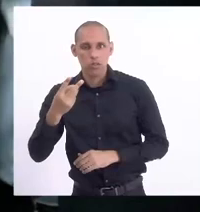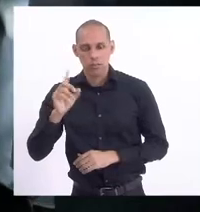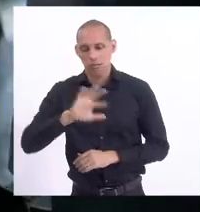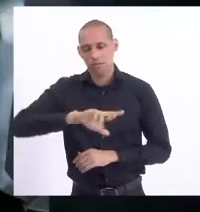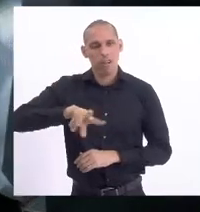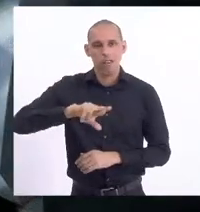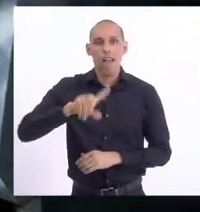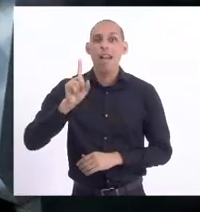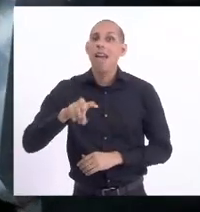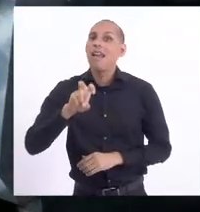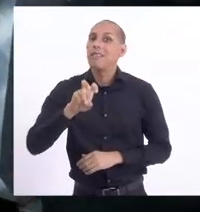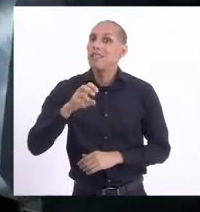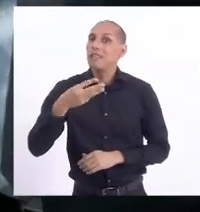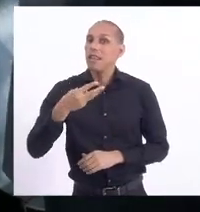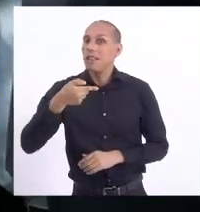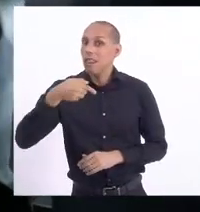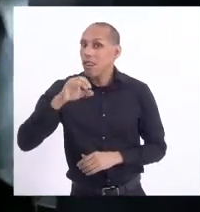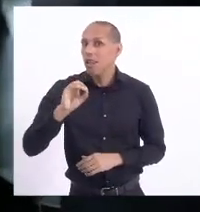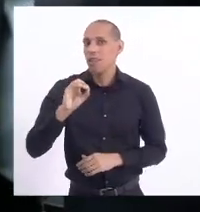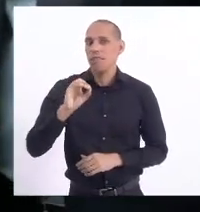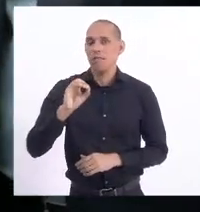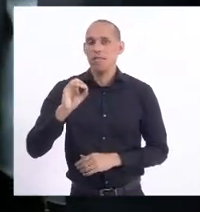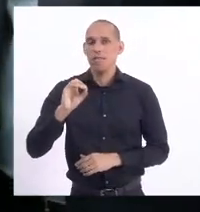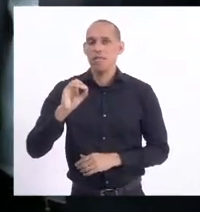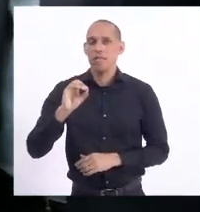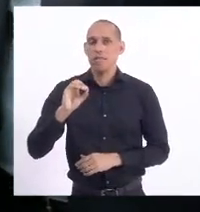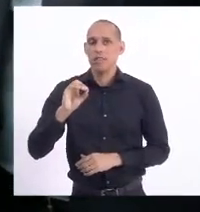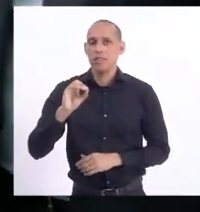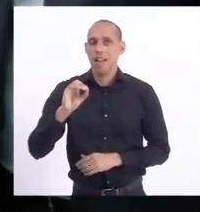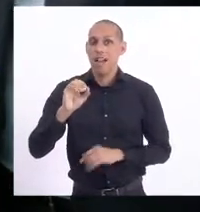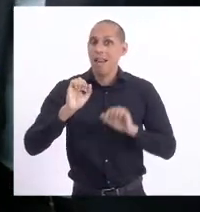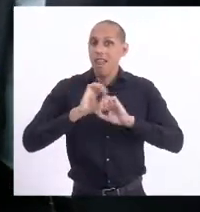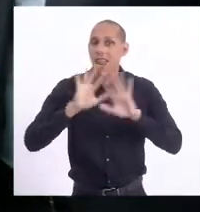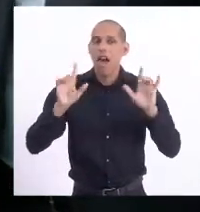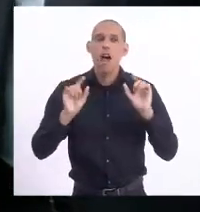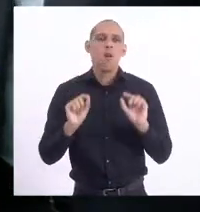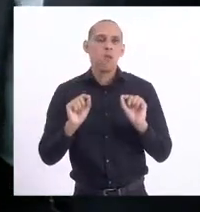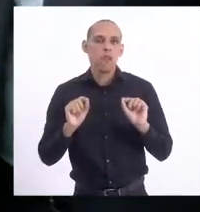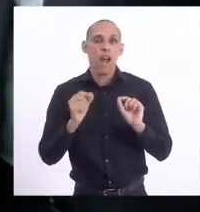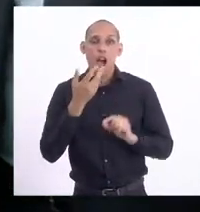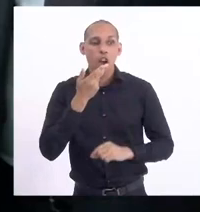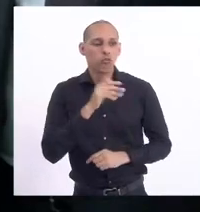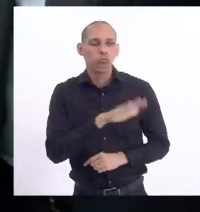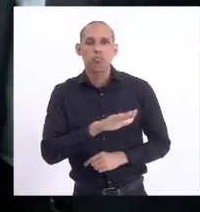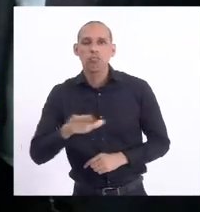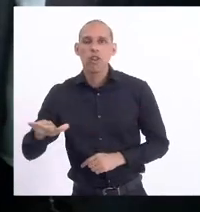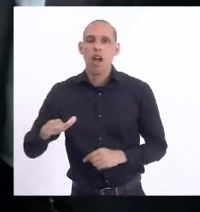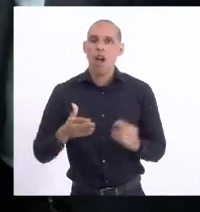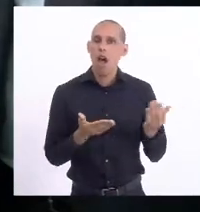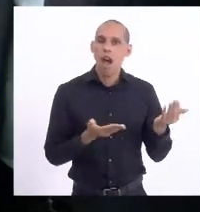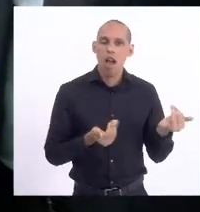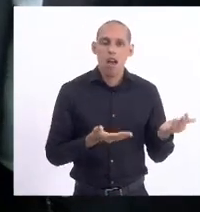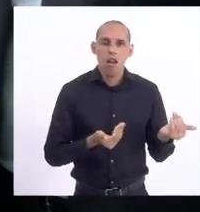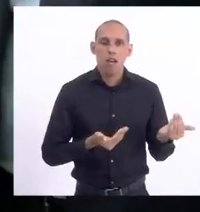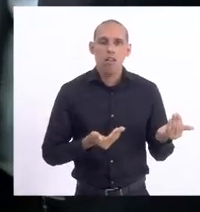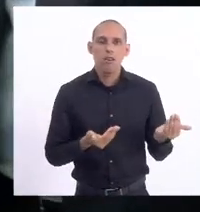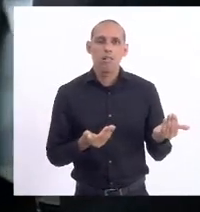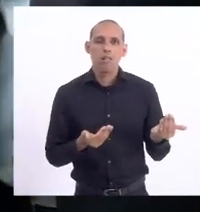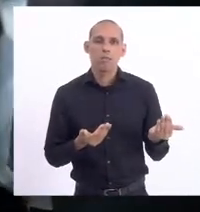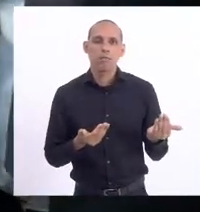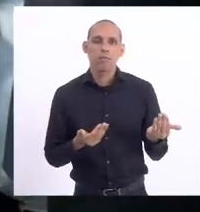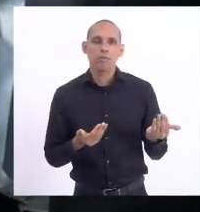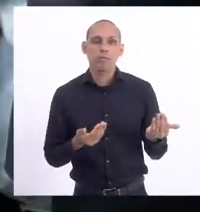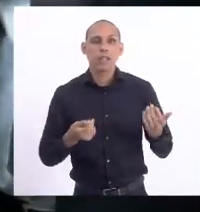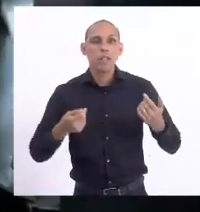é o projeto 5370, que deixa muito claro que nenhuma criança nem adolescente ficaria